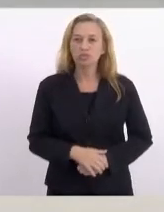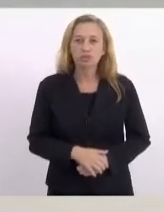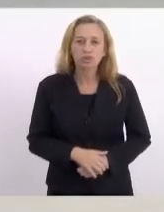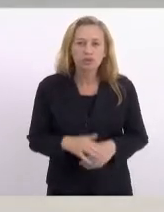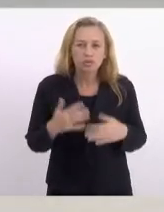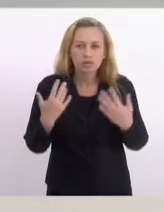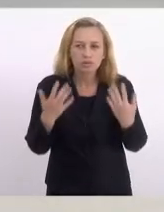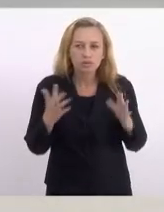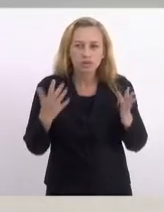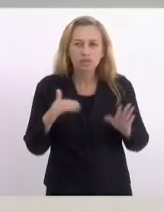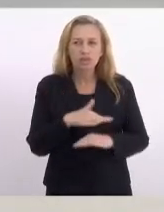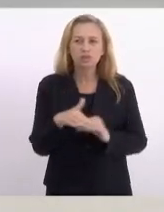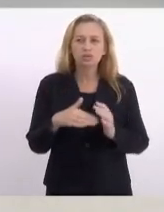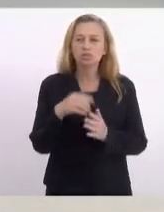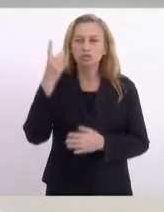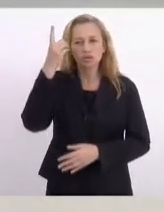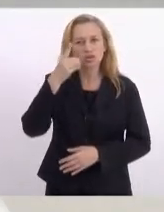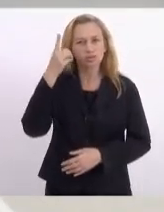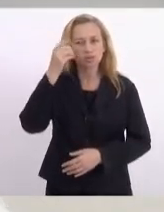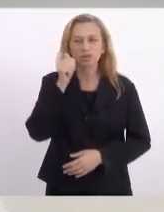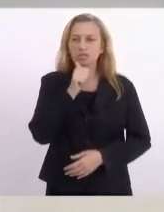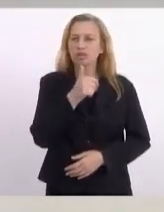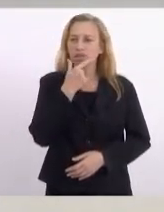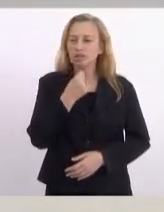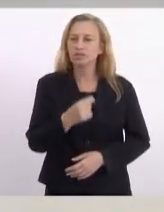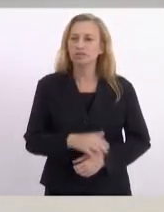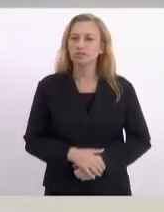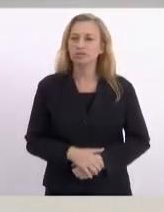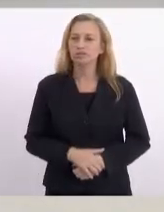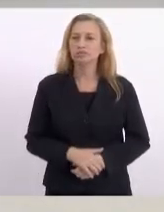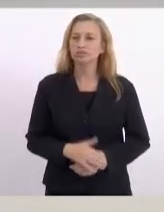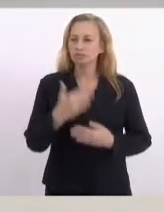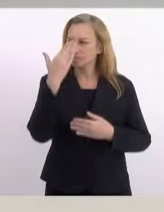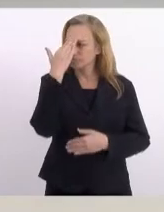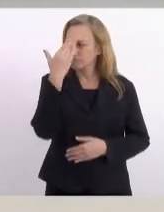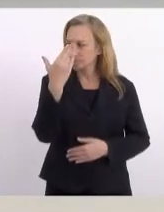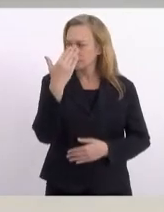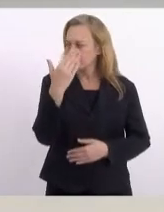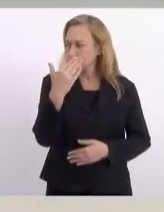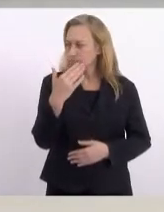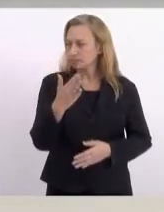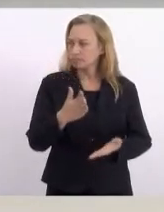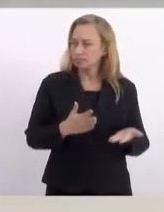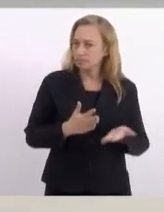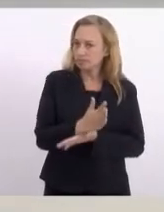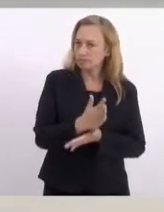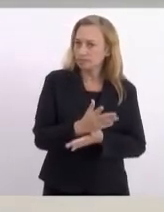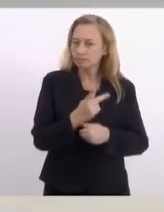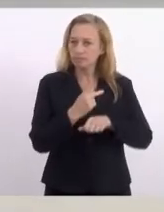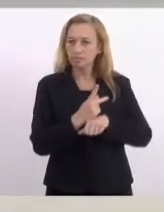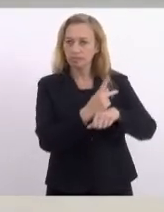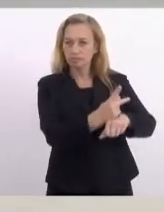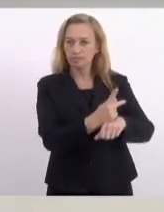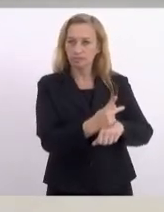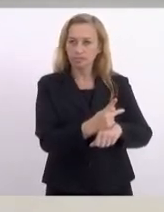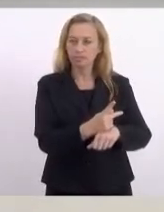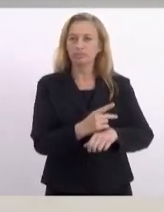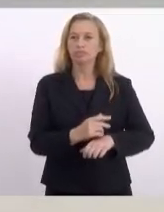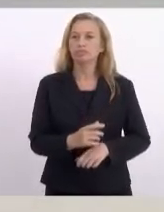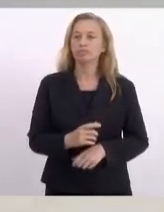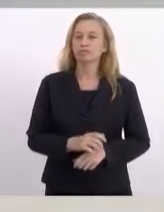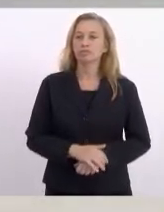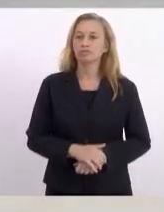Saúdo aqui a todos os deputados e deputadas e agradeço muito a aprovação da medalha para Yanitinha